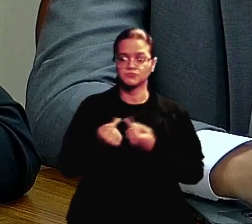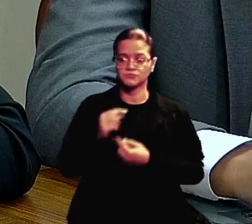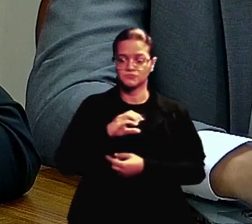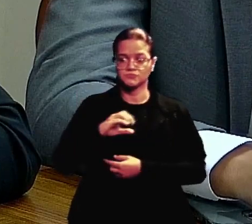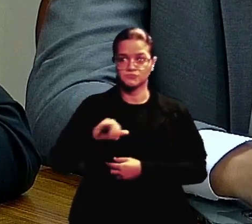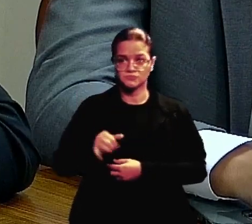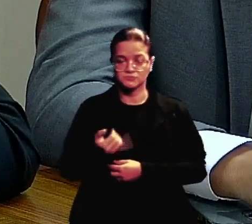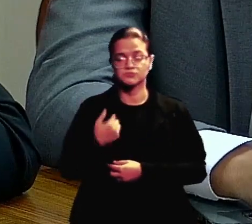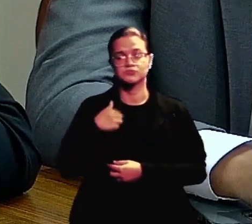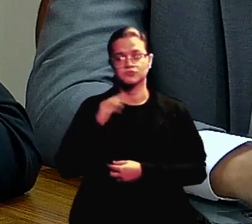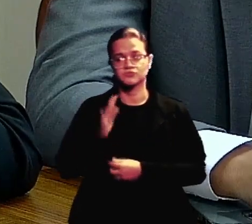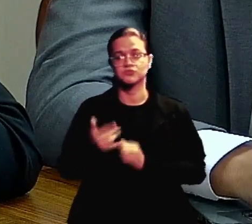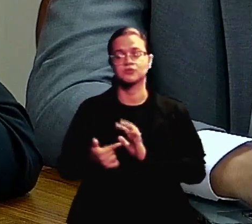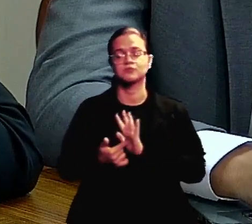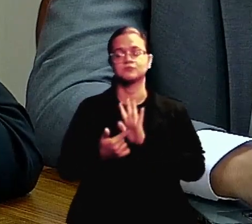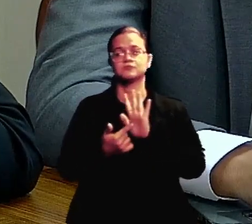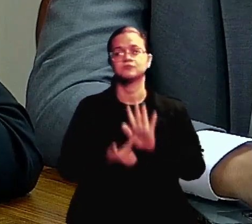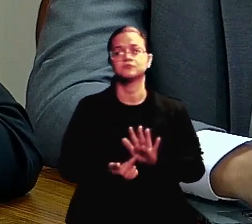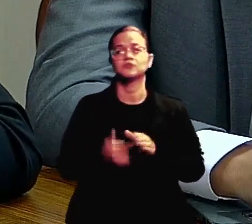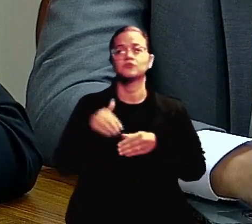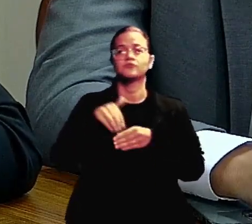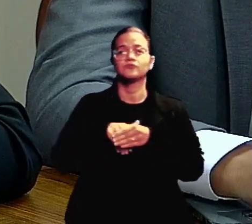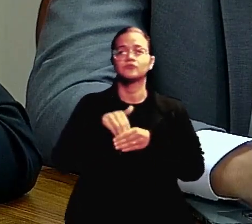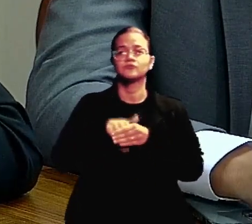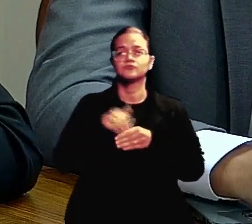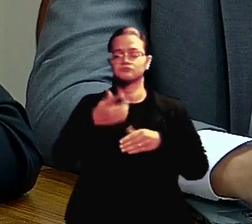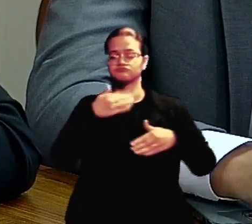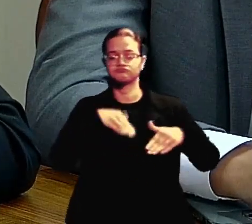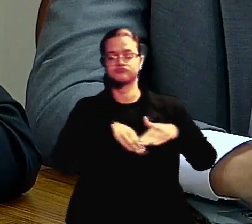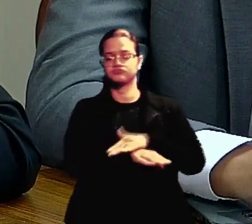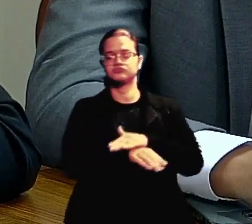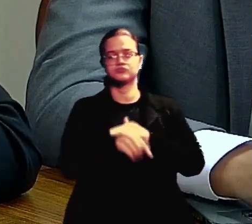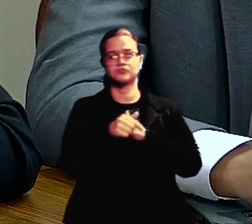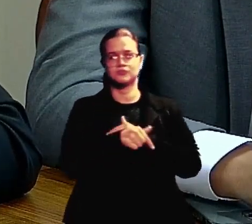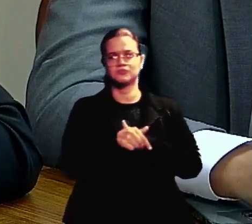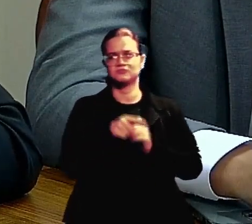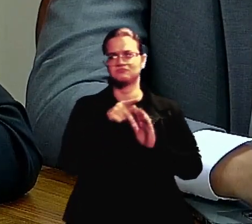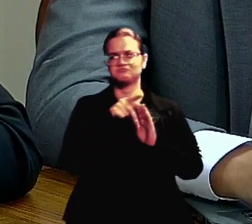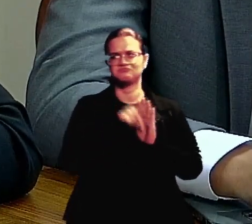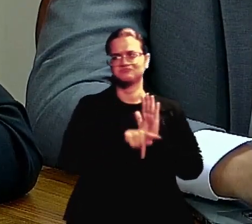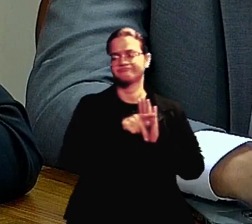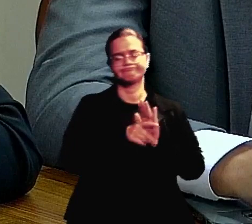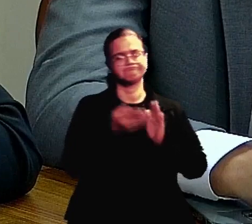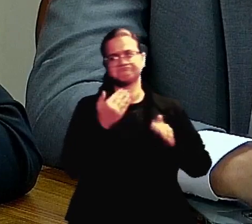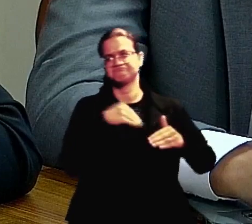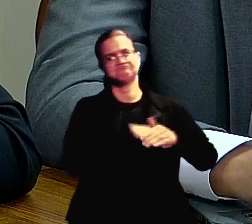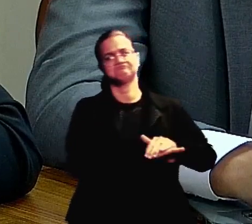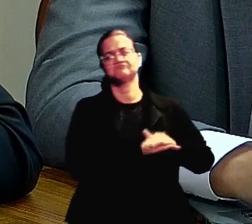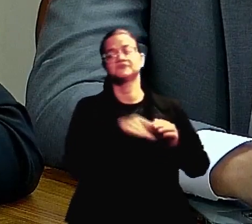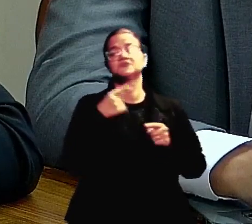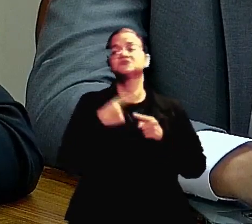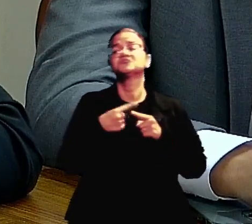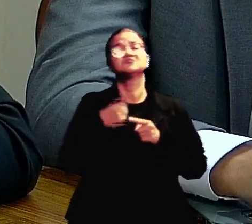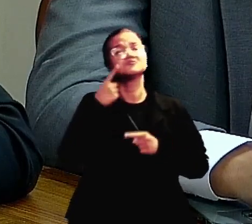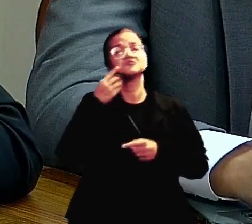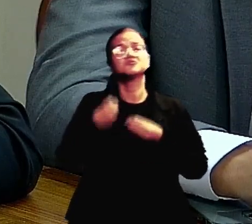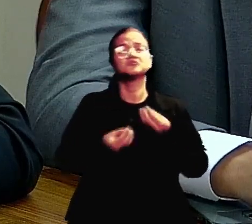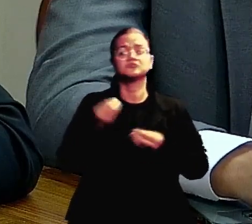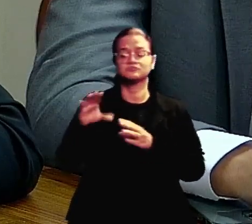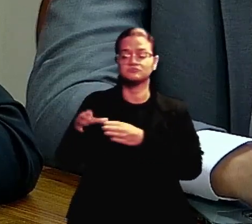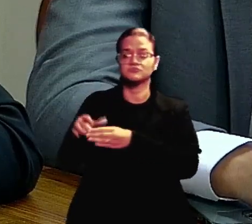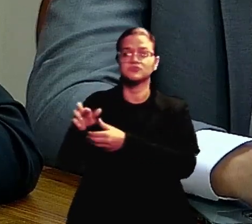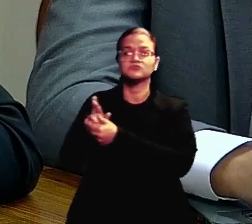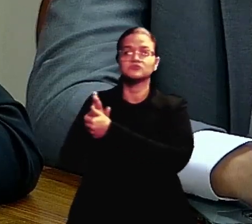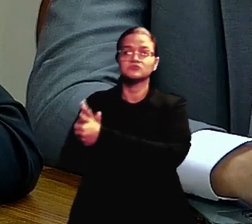CCJ, eu apresentei um voto pelo arquivamento da matéria, levando em consideração o parecer